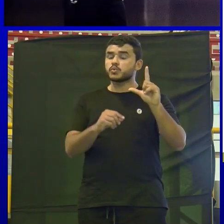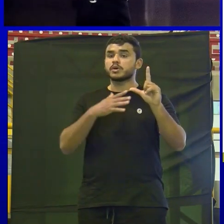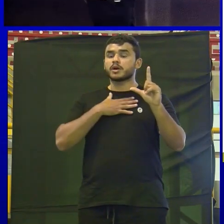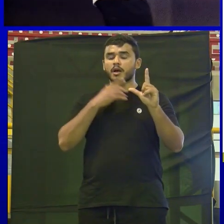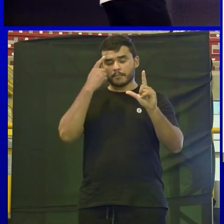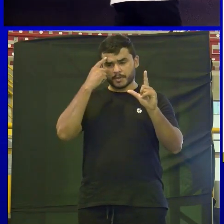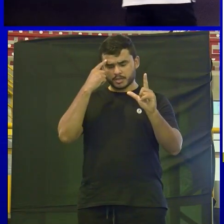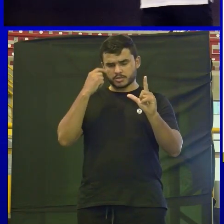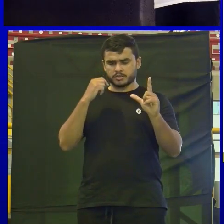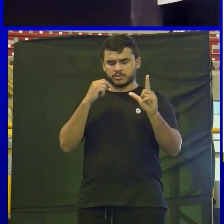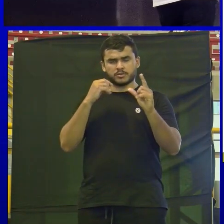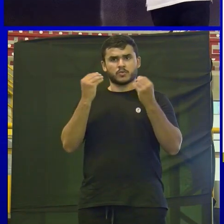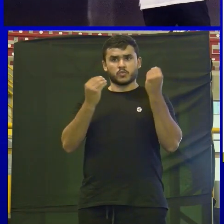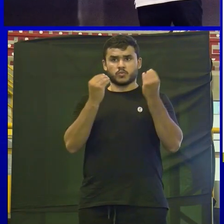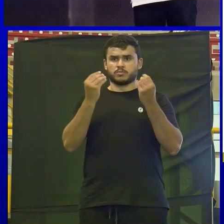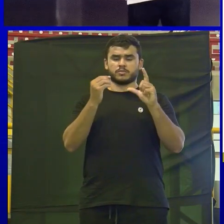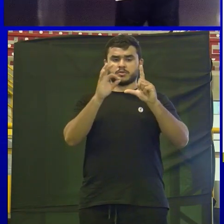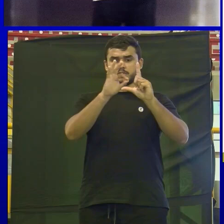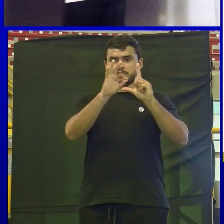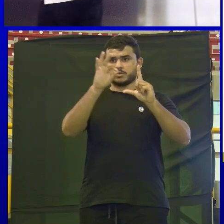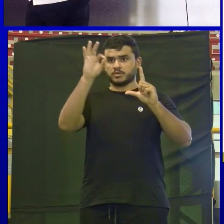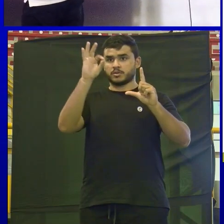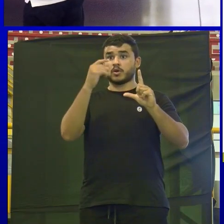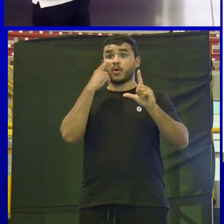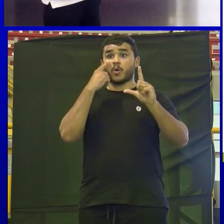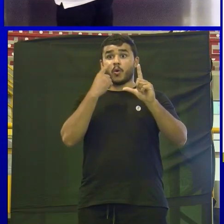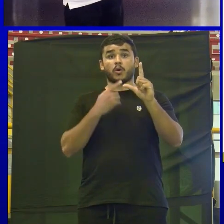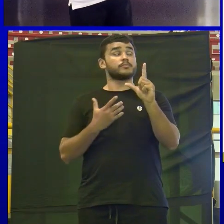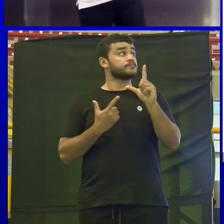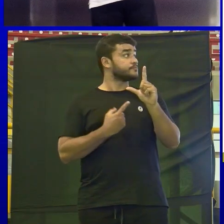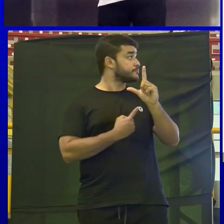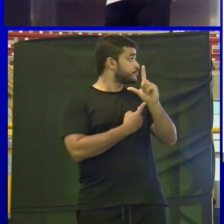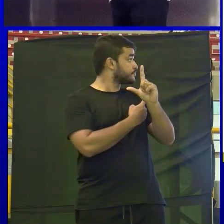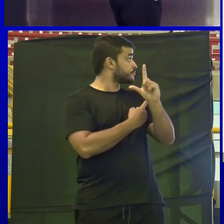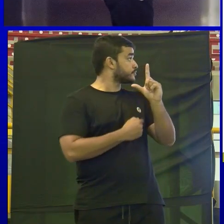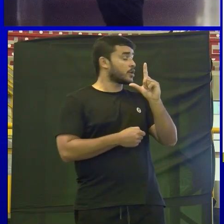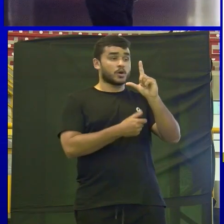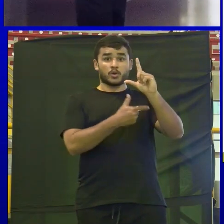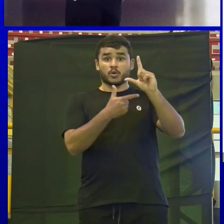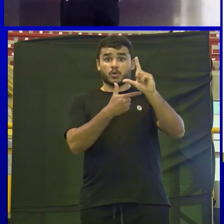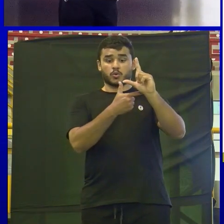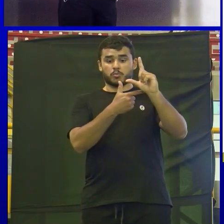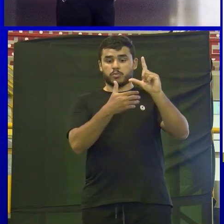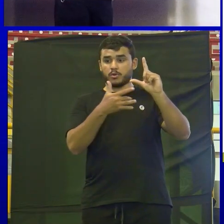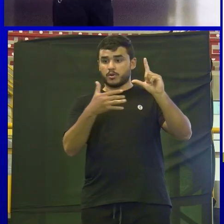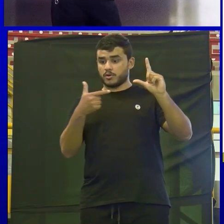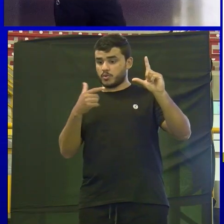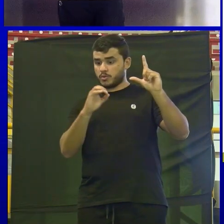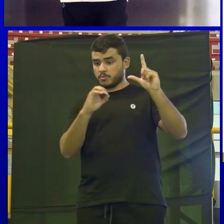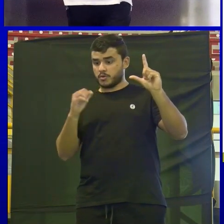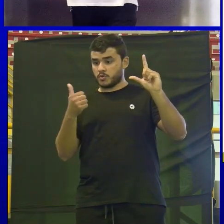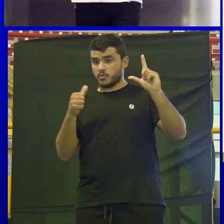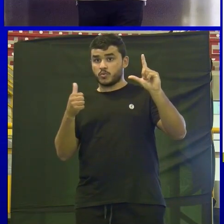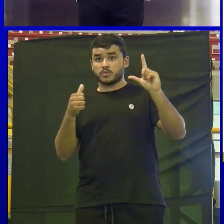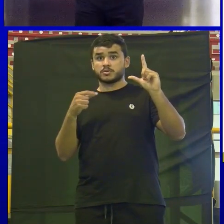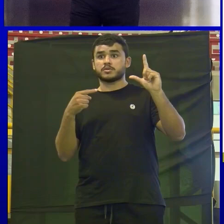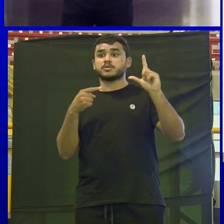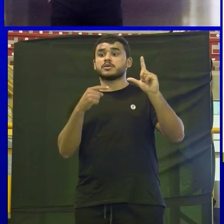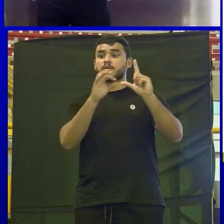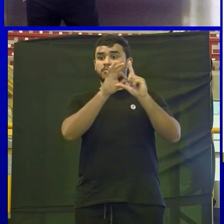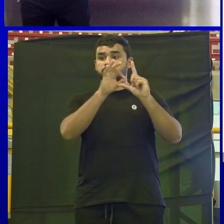caneta. Então, 2011, o Y 48. O que é que ele quer? Ele quer o valor